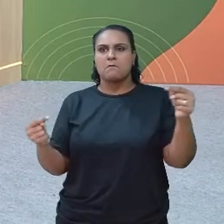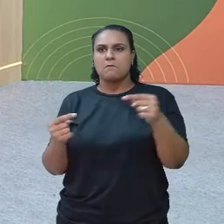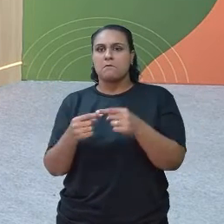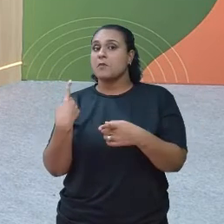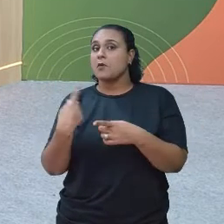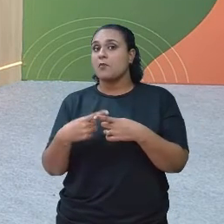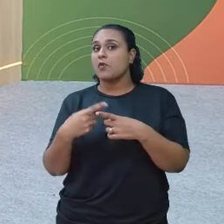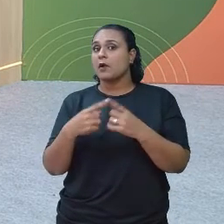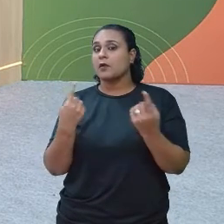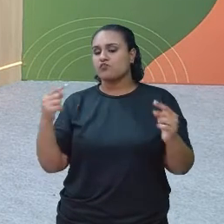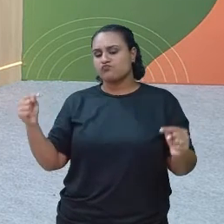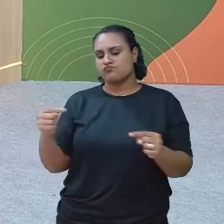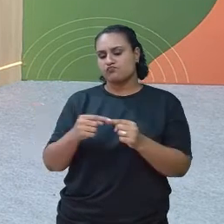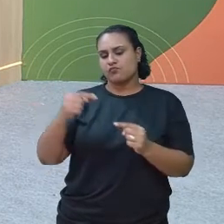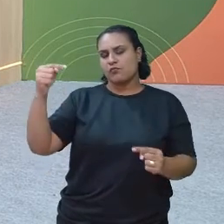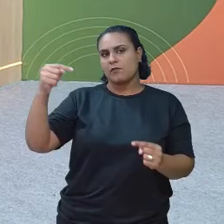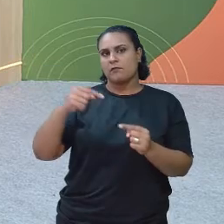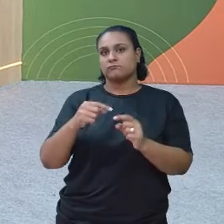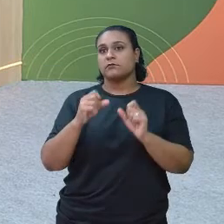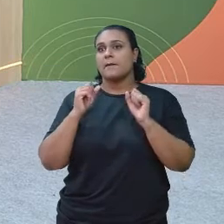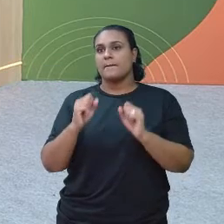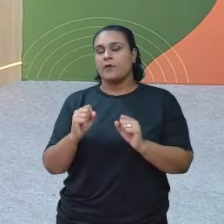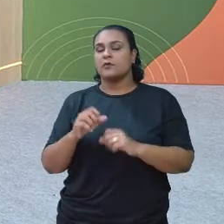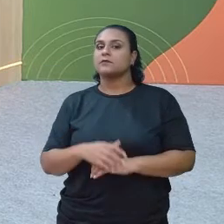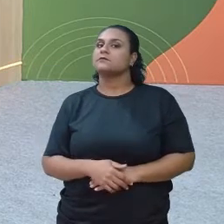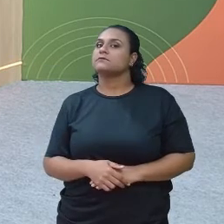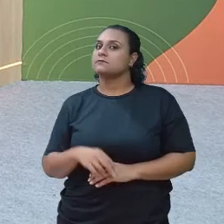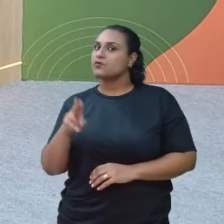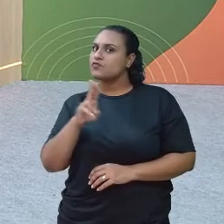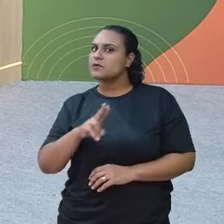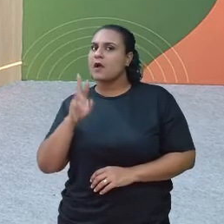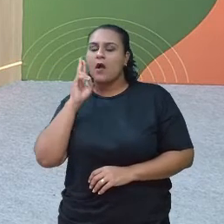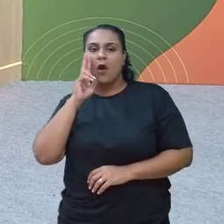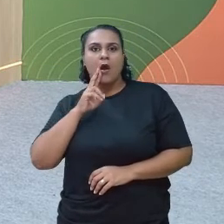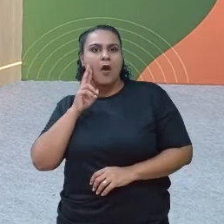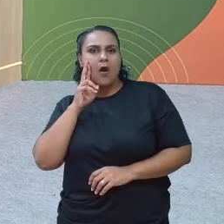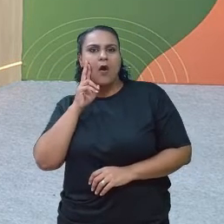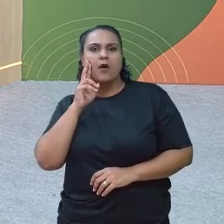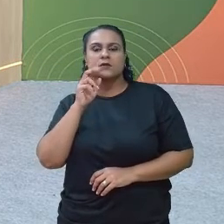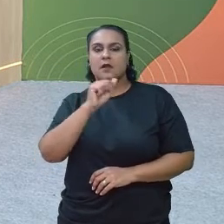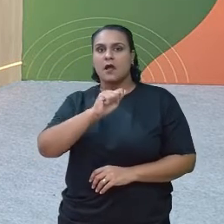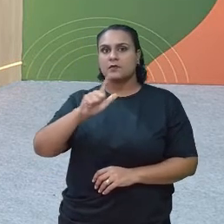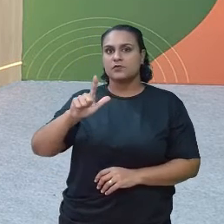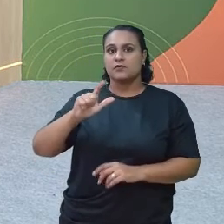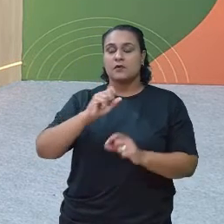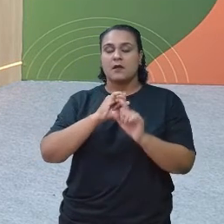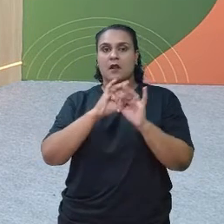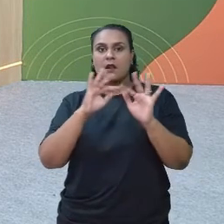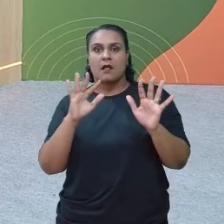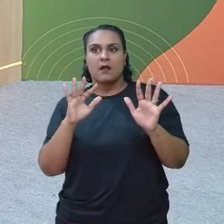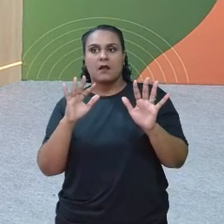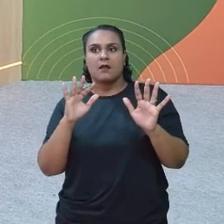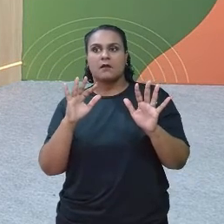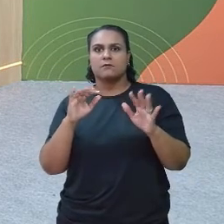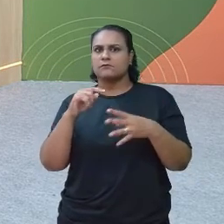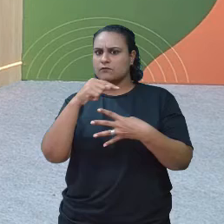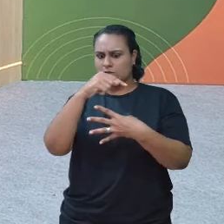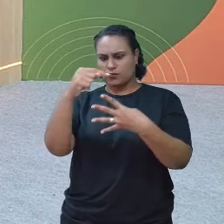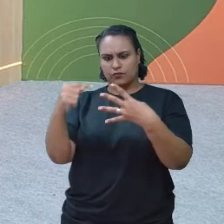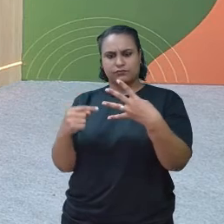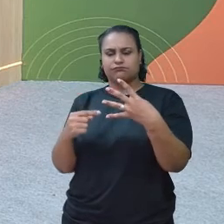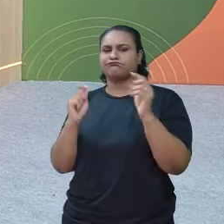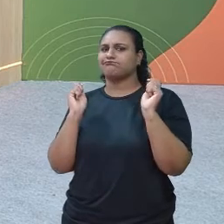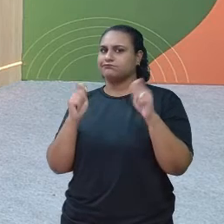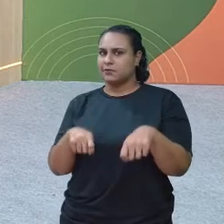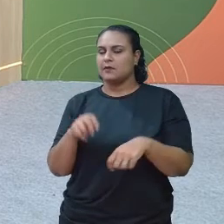estou usando as setinhas. Então ela pode vestir aquela blusa ali, ela pode vestir qualquer uma dessas 4 blusas aí,